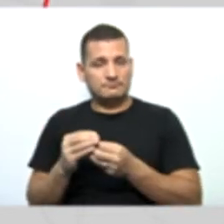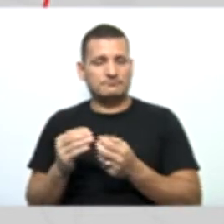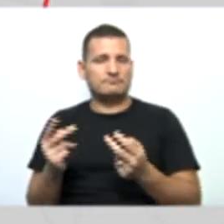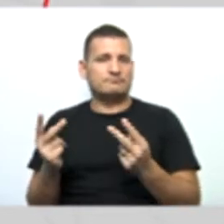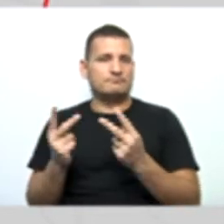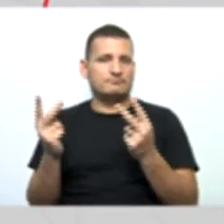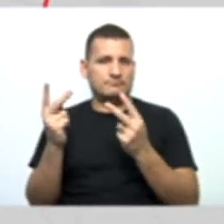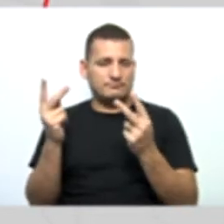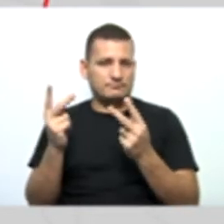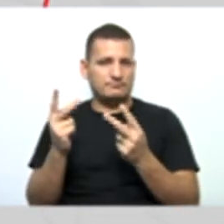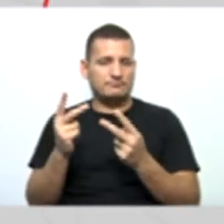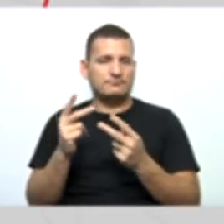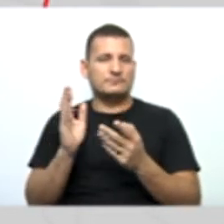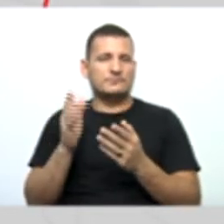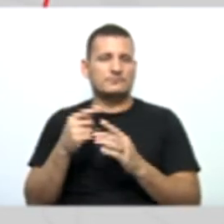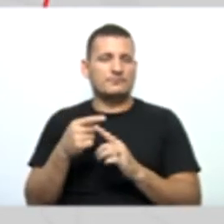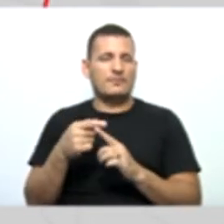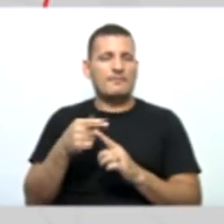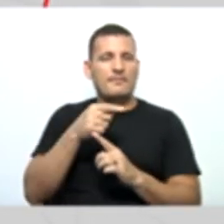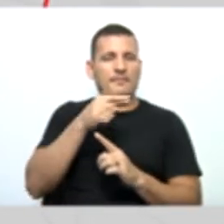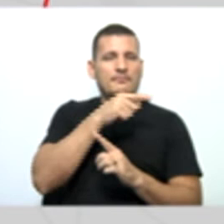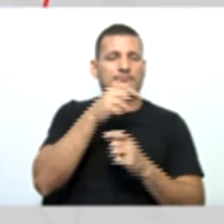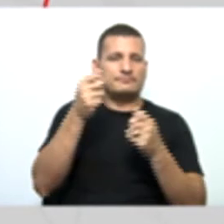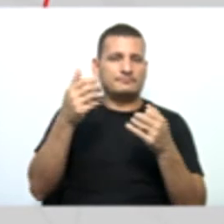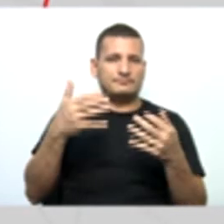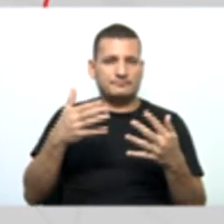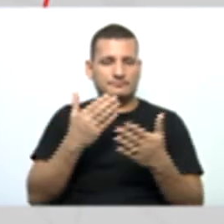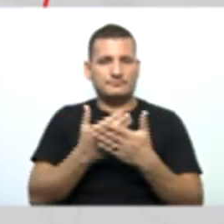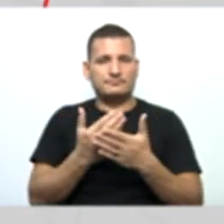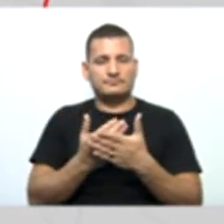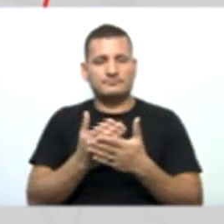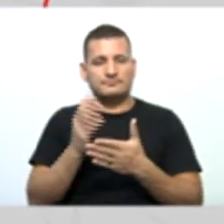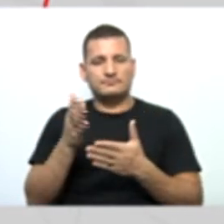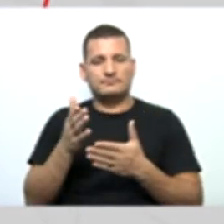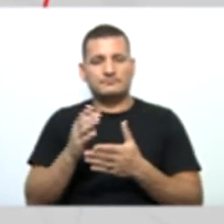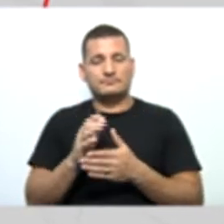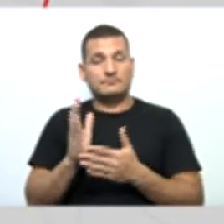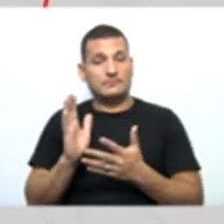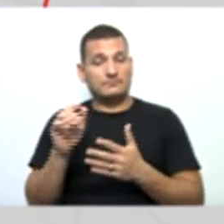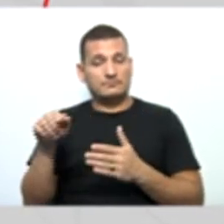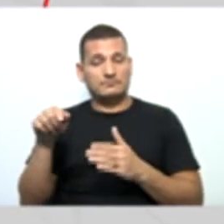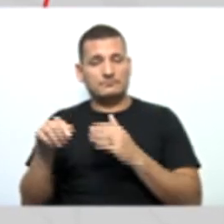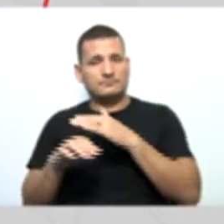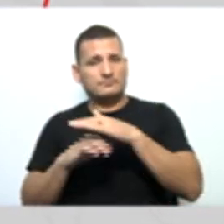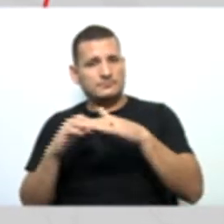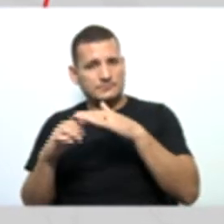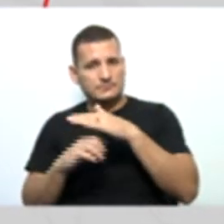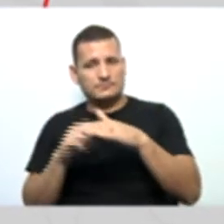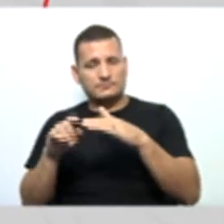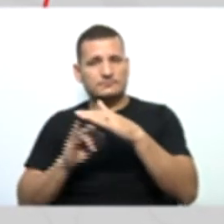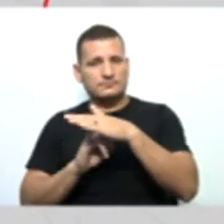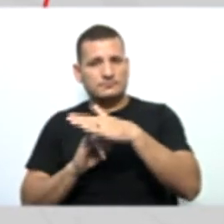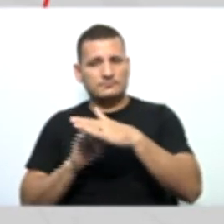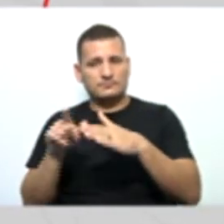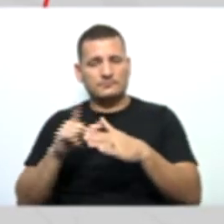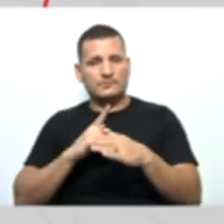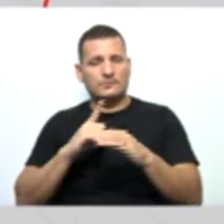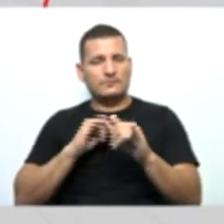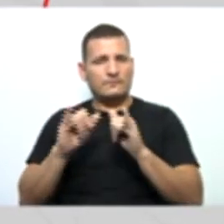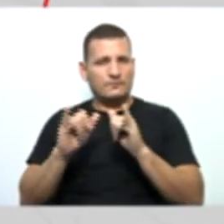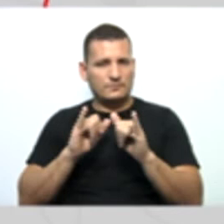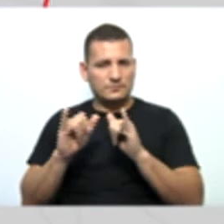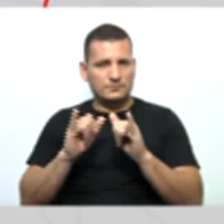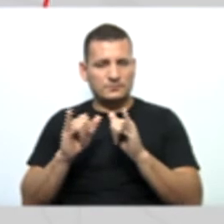que a gente comentou desde o começo da aula. Quando essa empresa, essa instituição tem essas